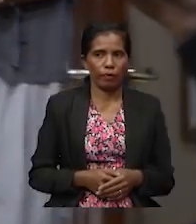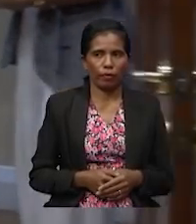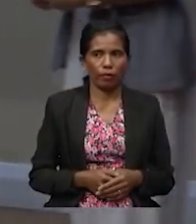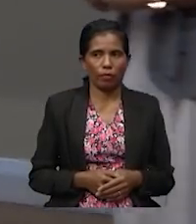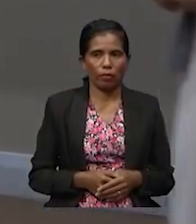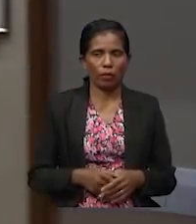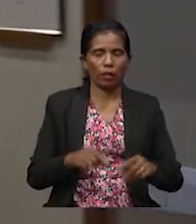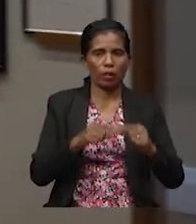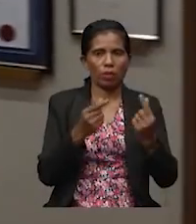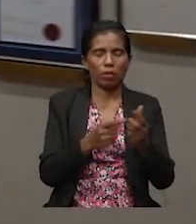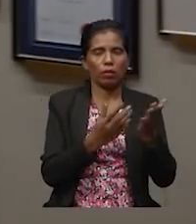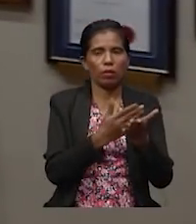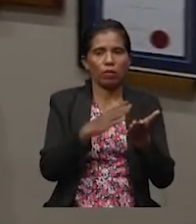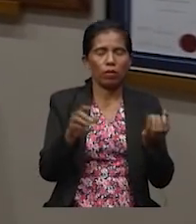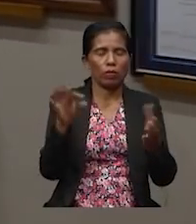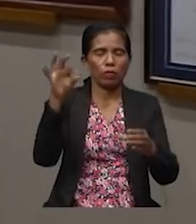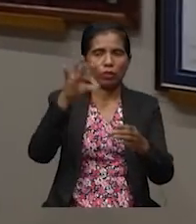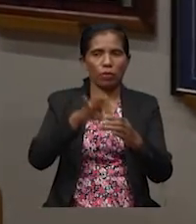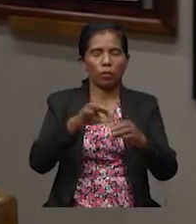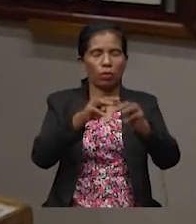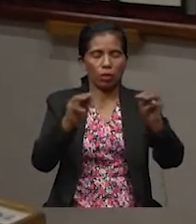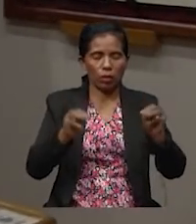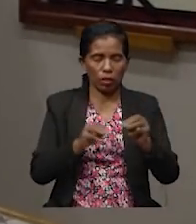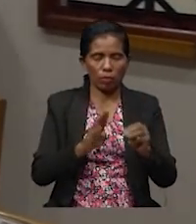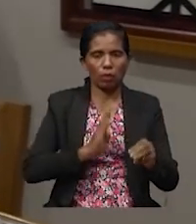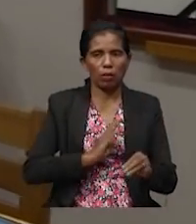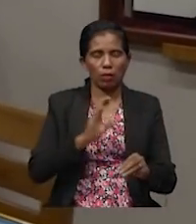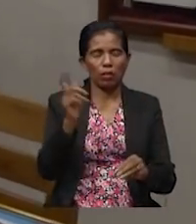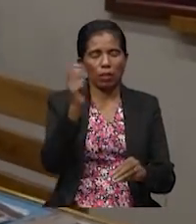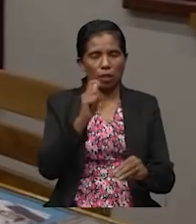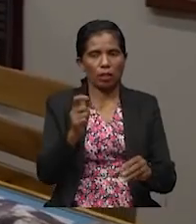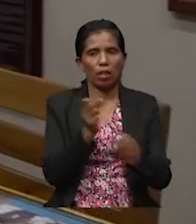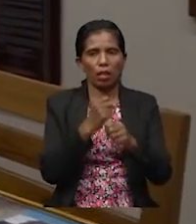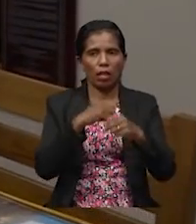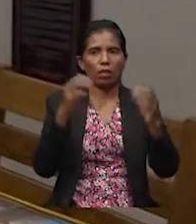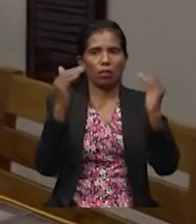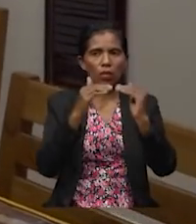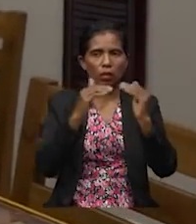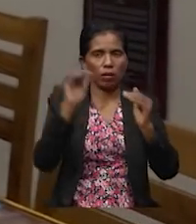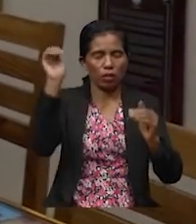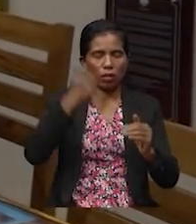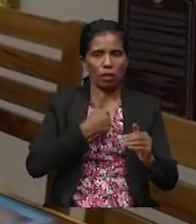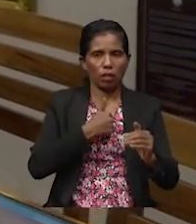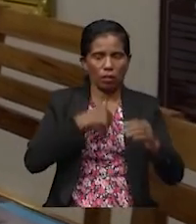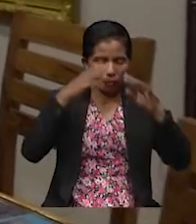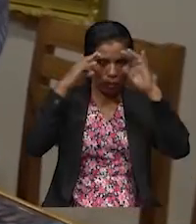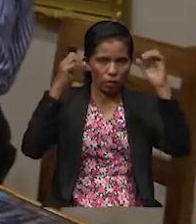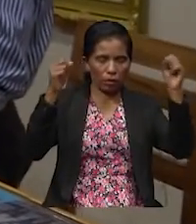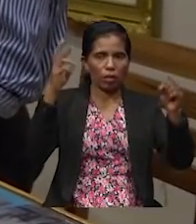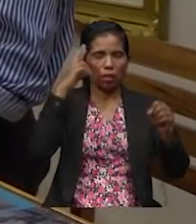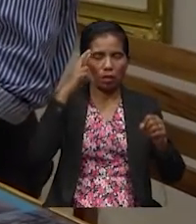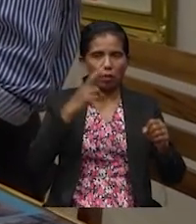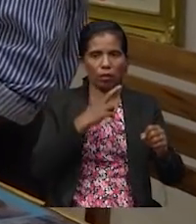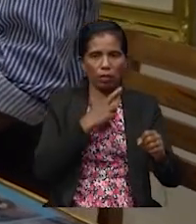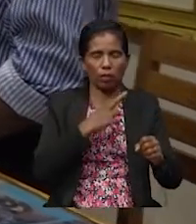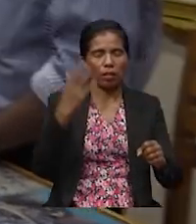Equipa dinamiza apoio votos para Horta, município Baucau e a terça, né? Alá o encontro com o candidato a presidente da República, José Ramos Horta,